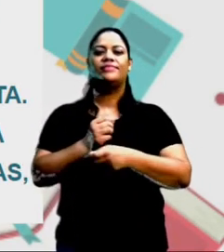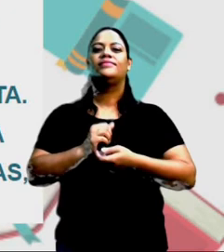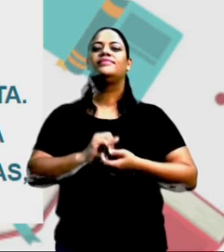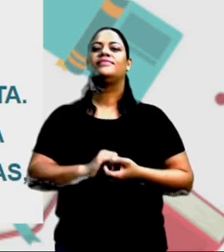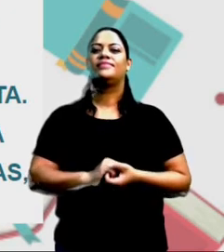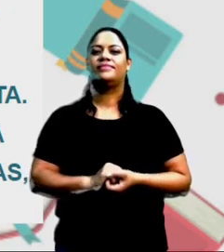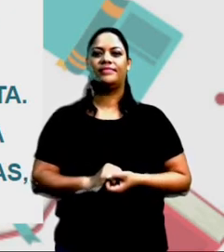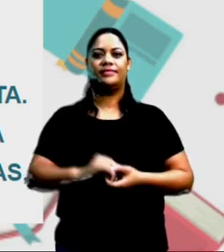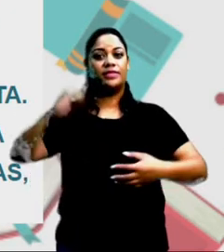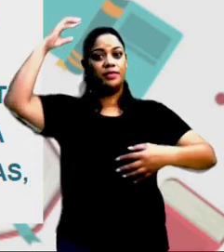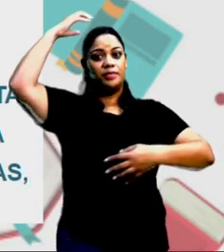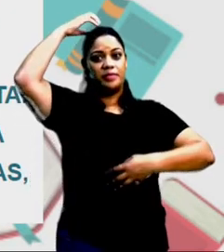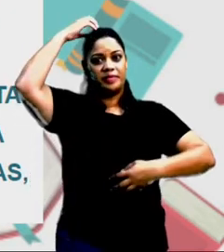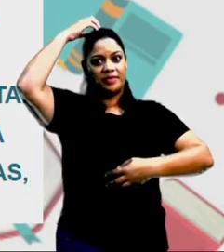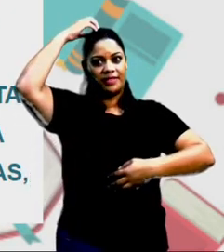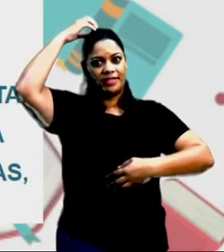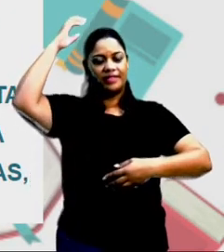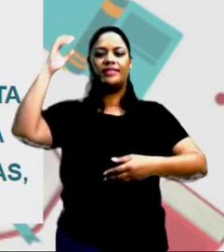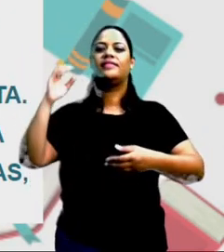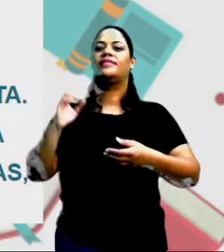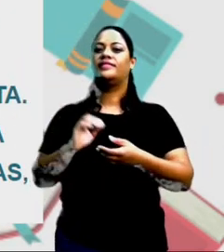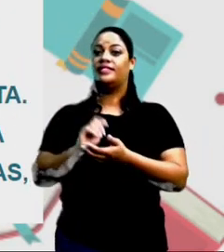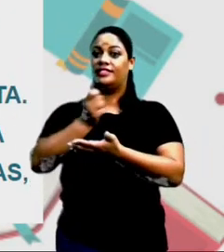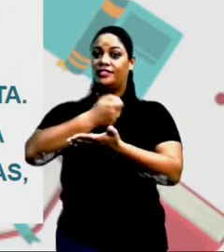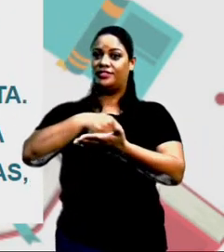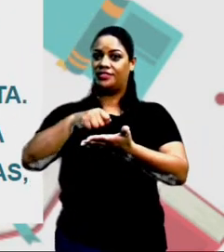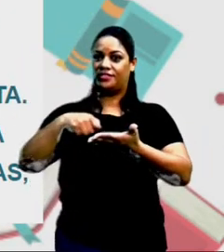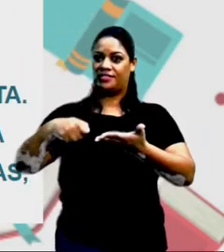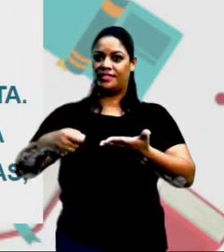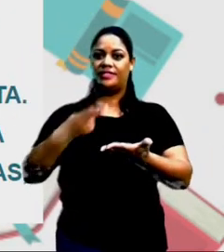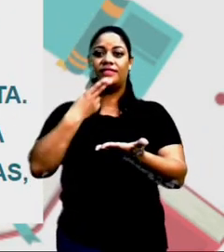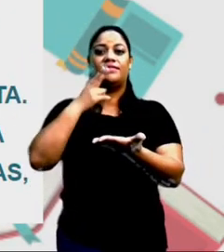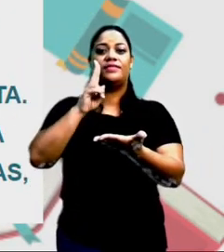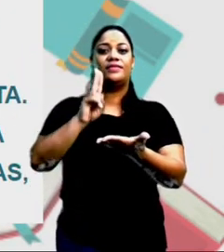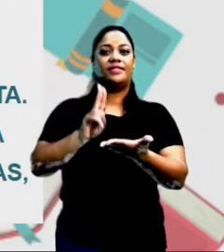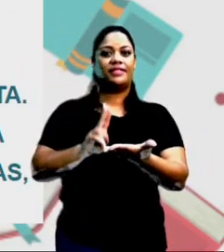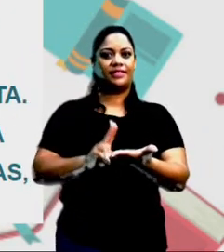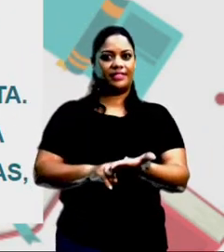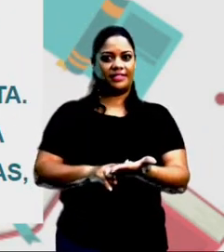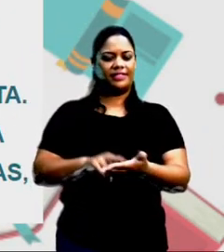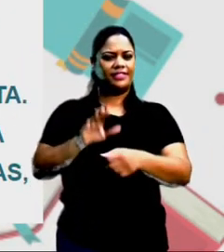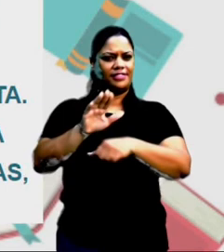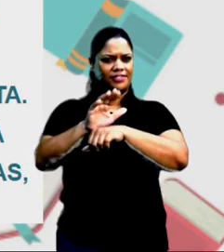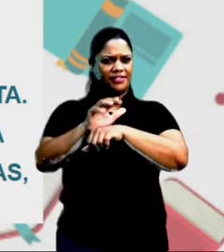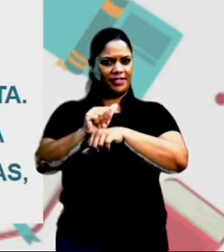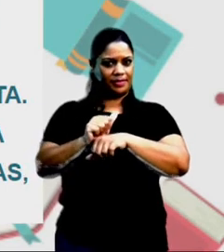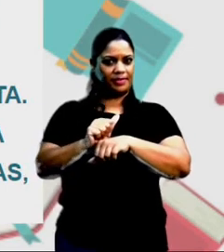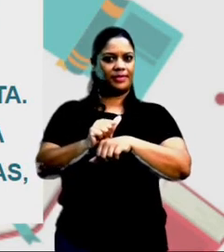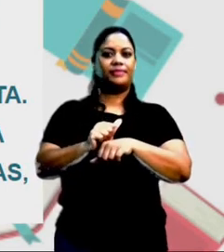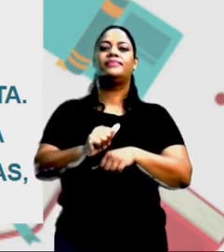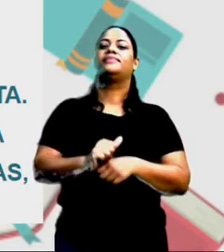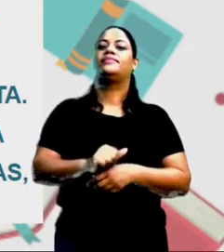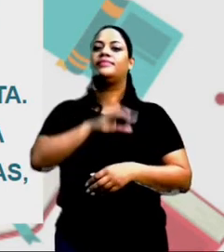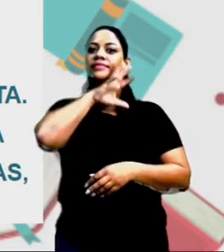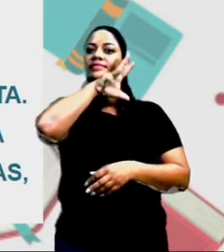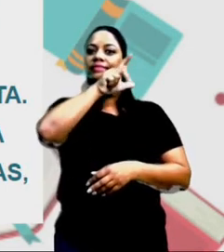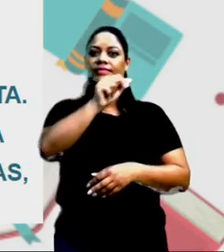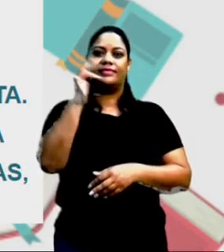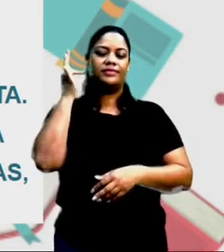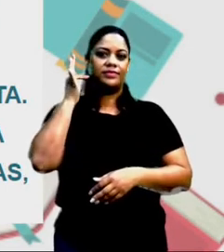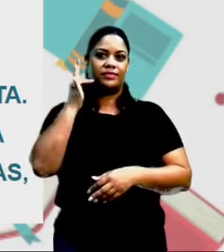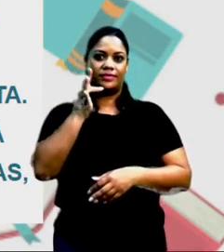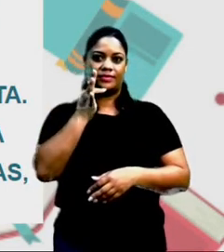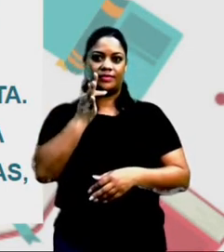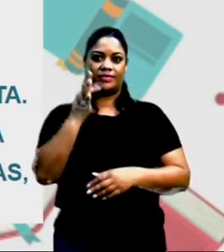ele procurou foi o macaco, que escreveu uma carta convidando a leoa para subir